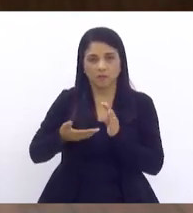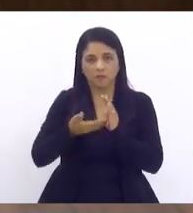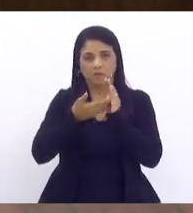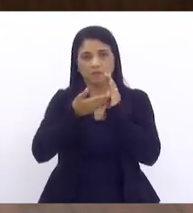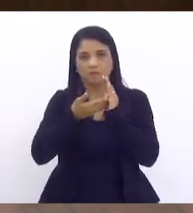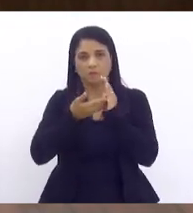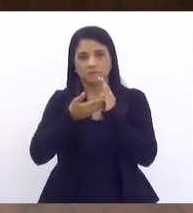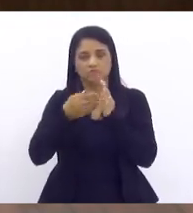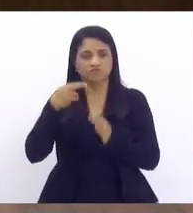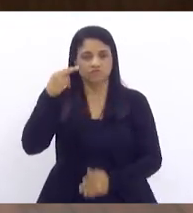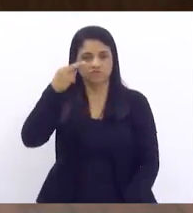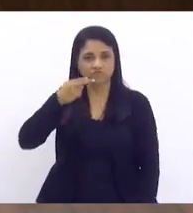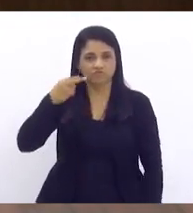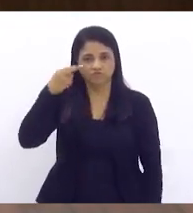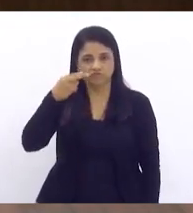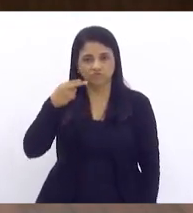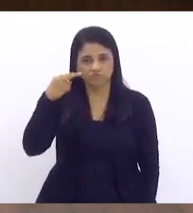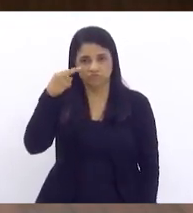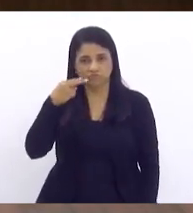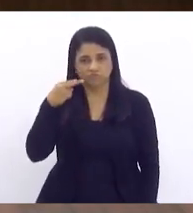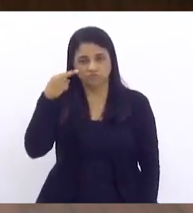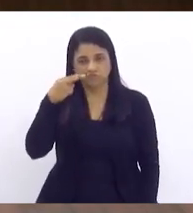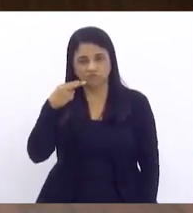Vereadores de